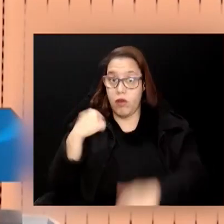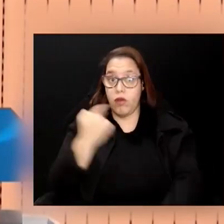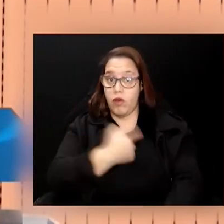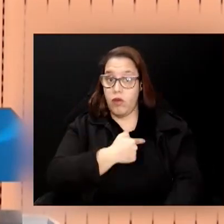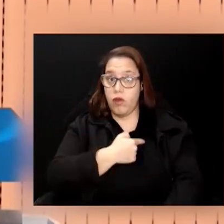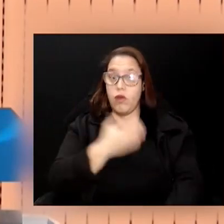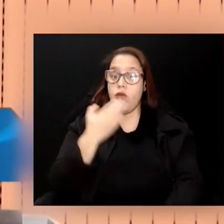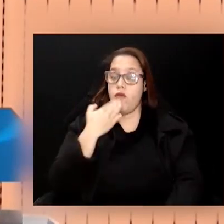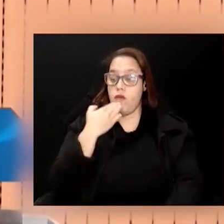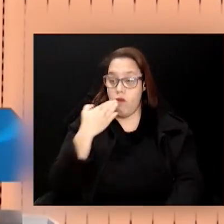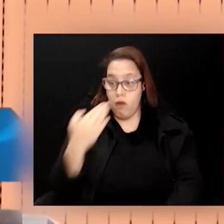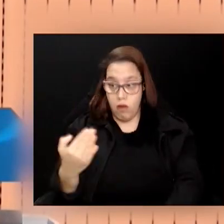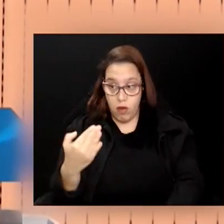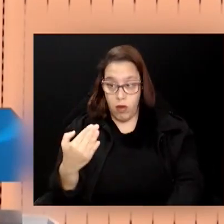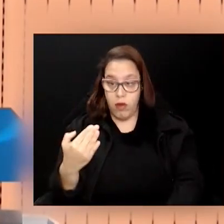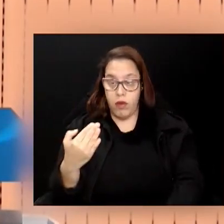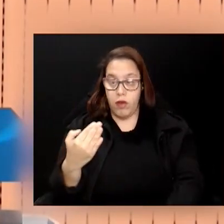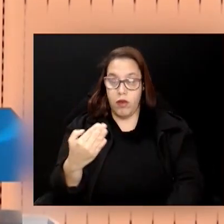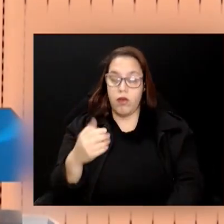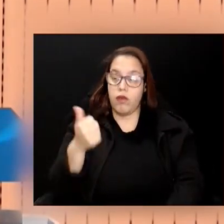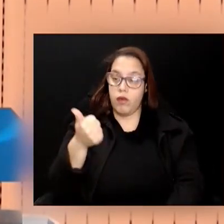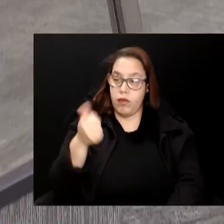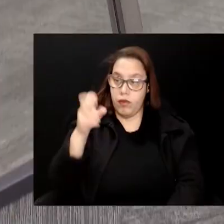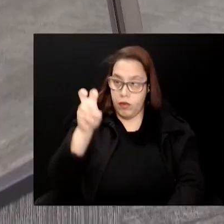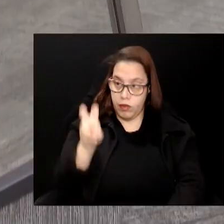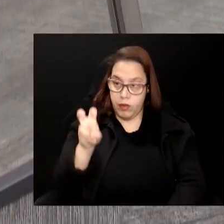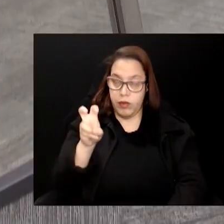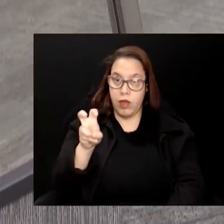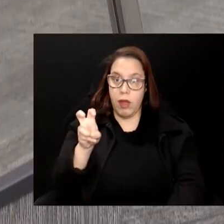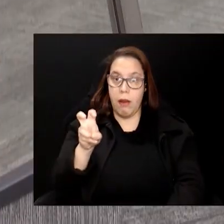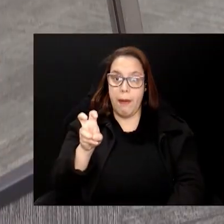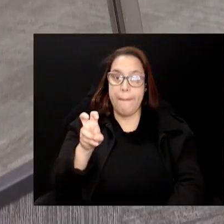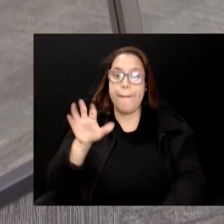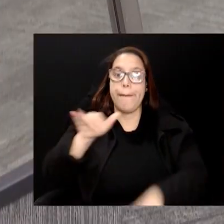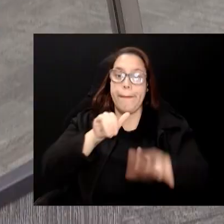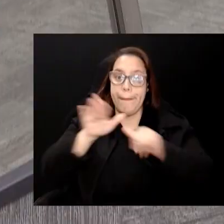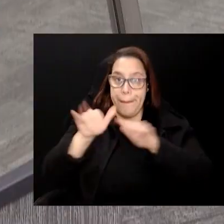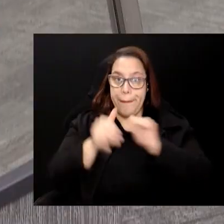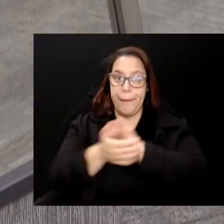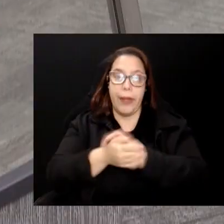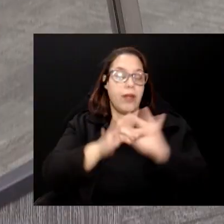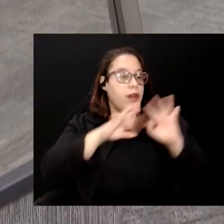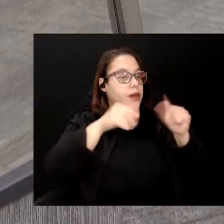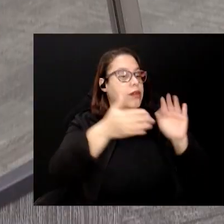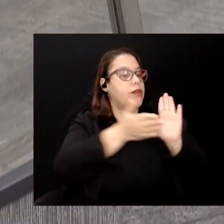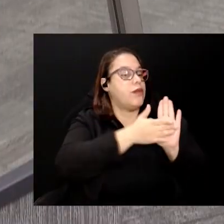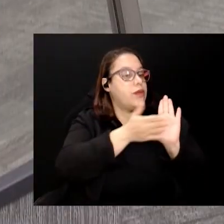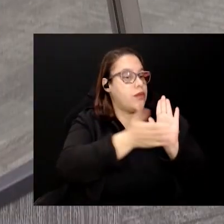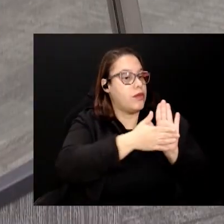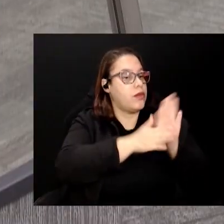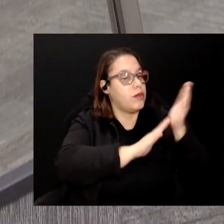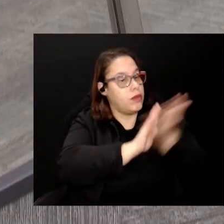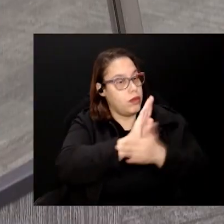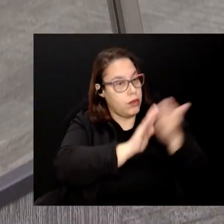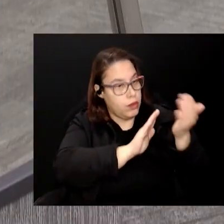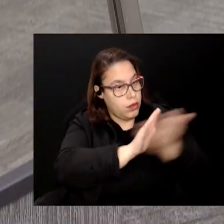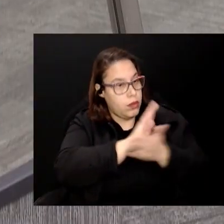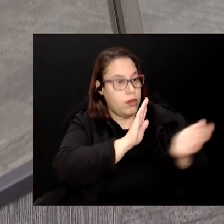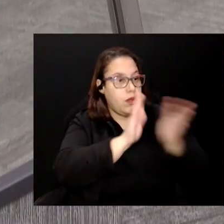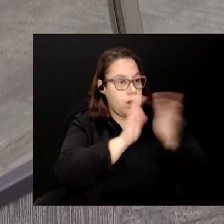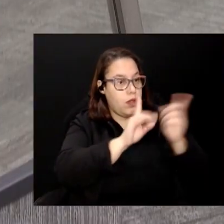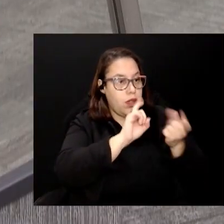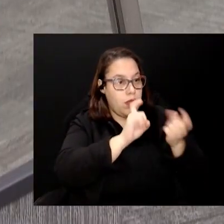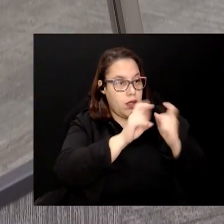é que esses 15 cargos sejam convocados. Todas as propostas aprovadas durante as reuniões